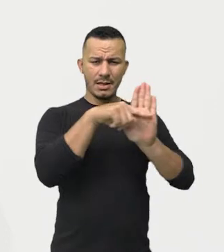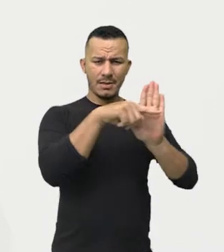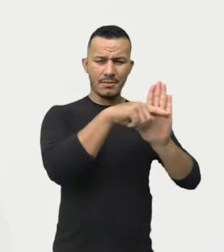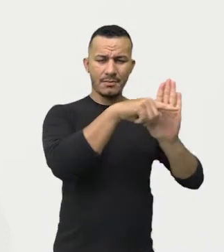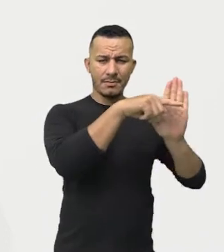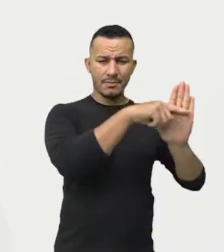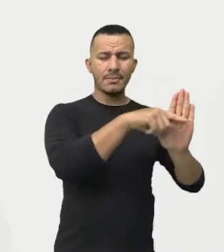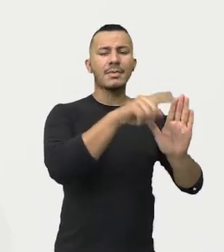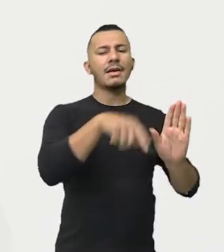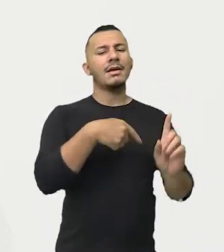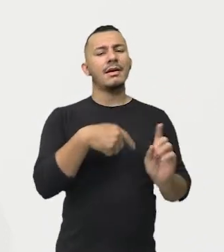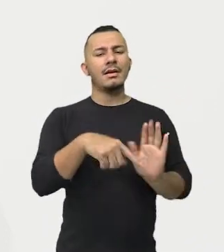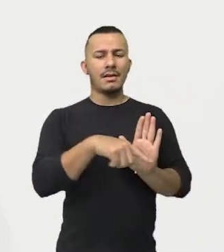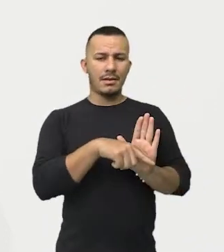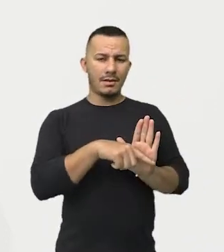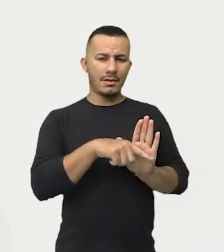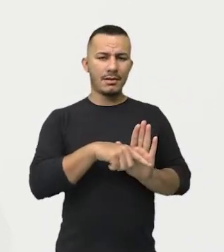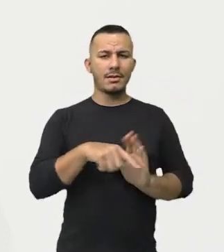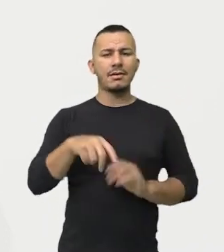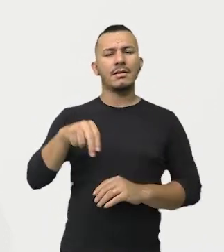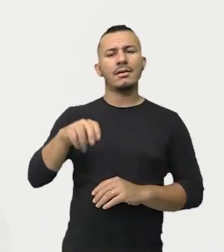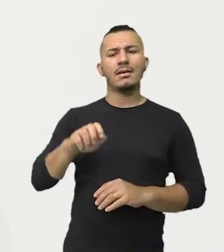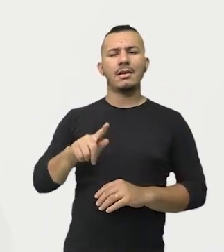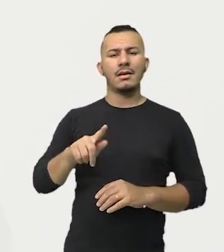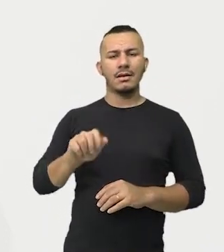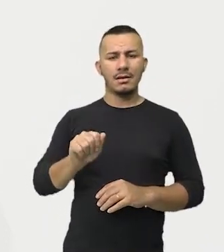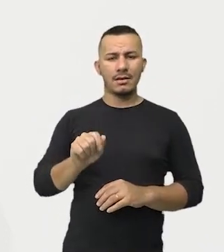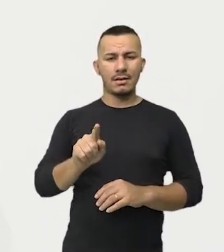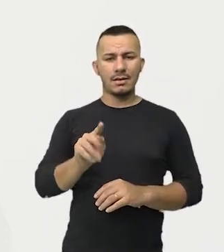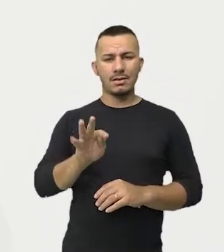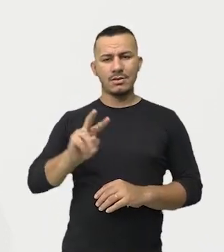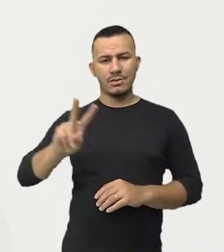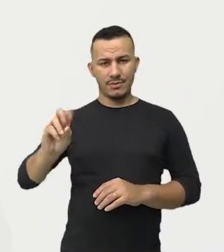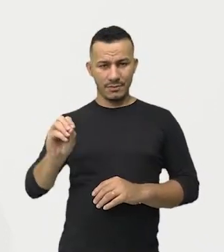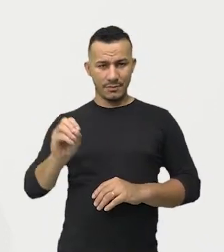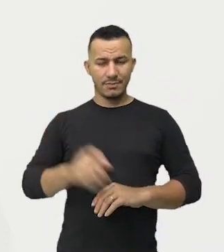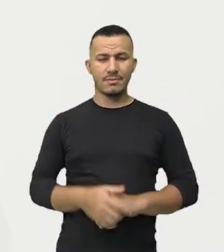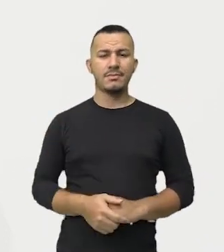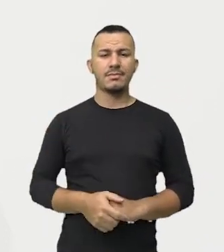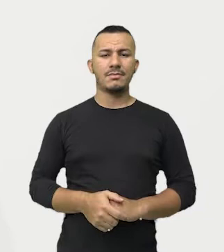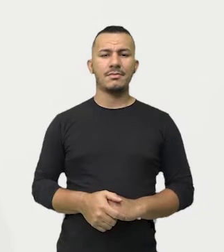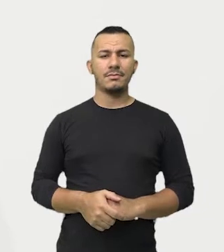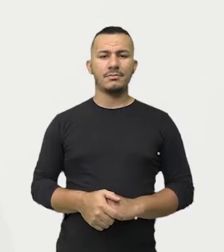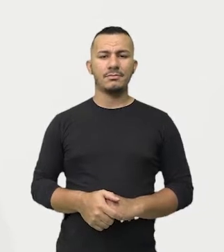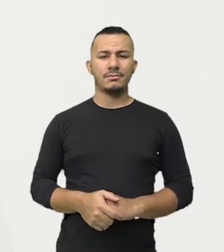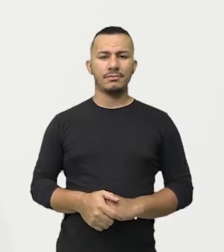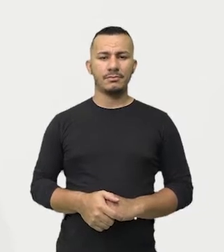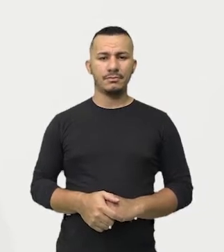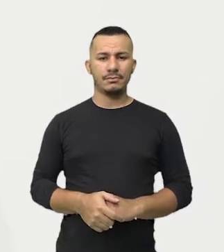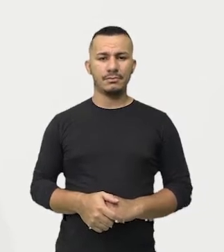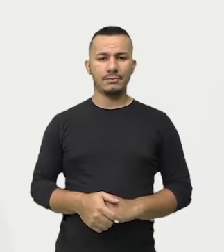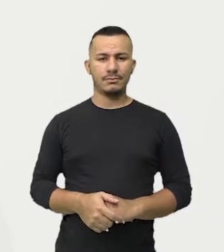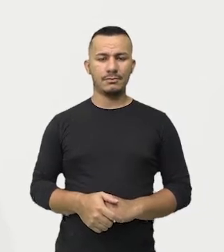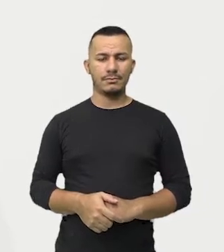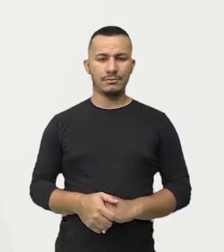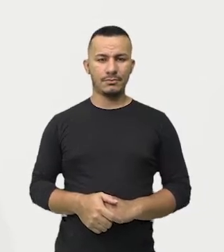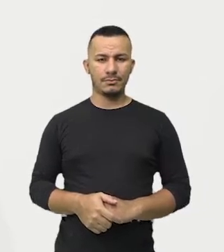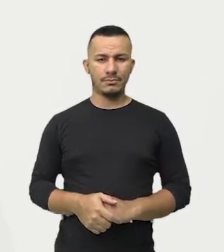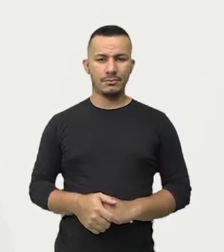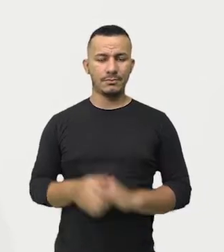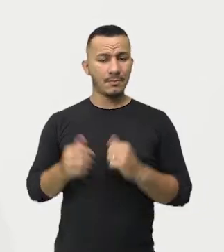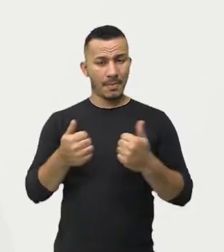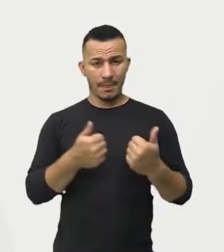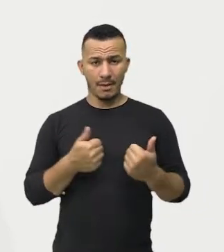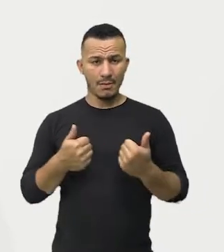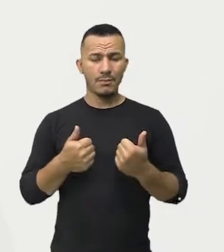infinito, nós representamos pelo sinal de menos, e que nós chamamos de sentido negativo da reta, tá,